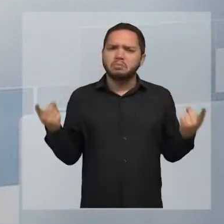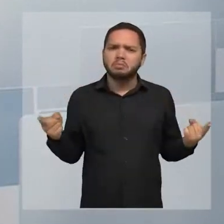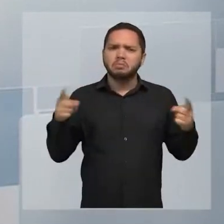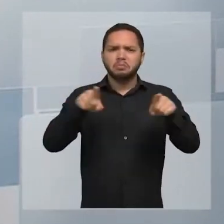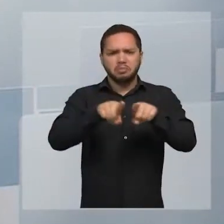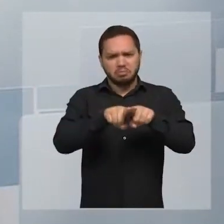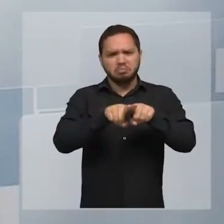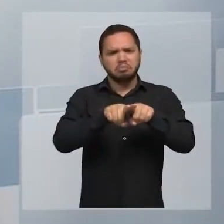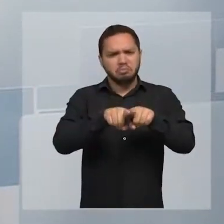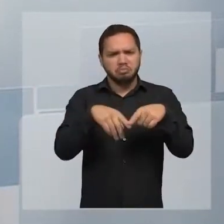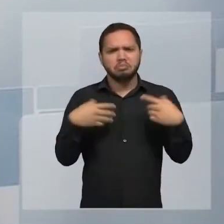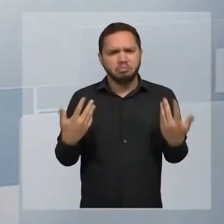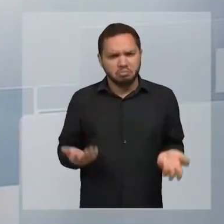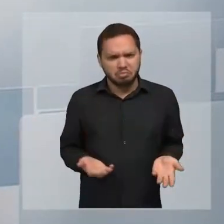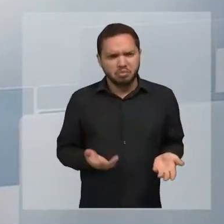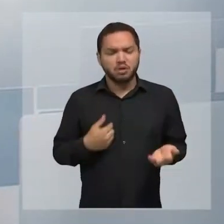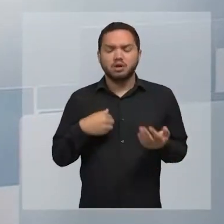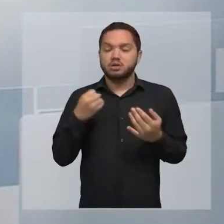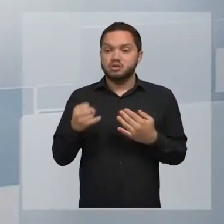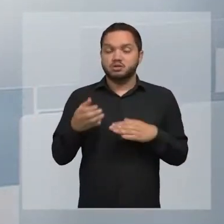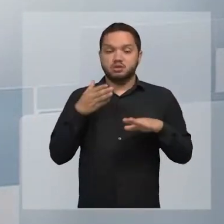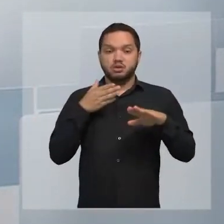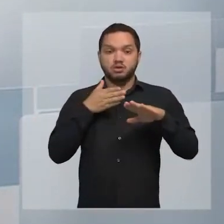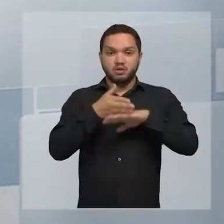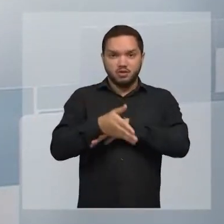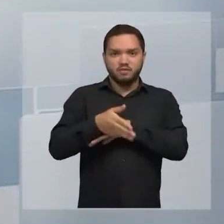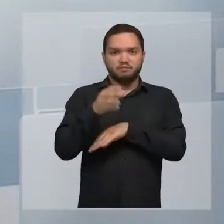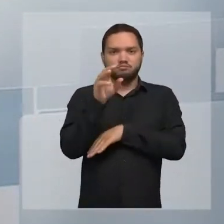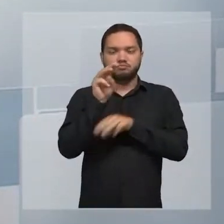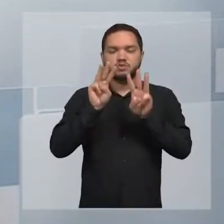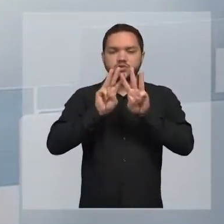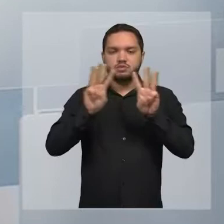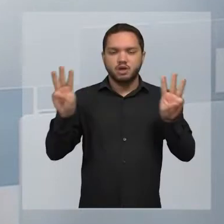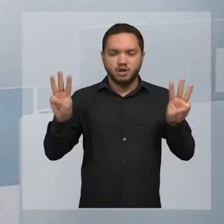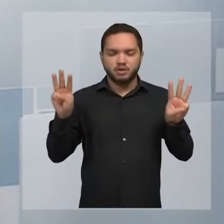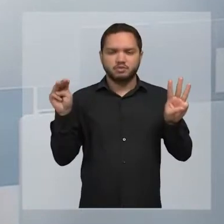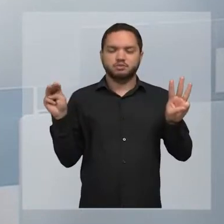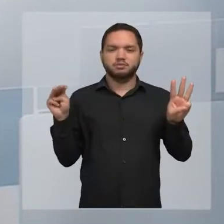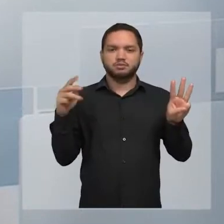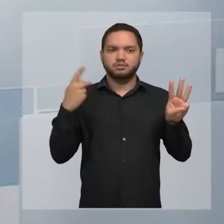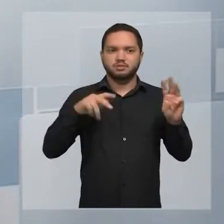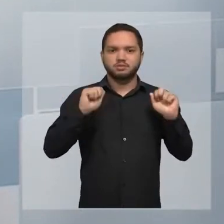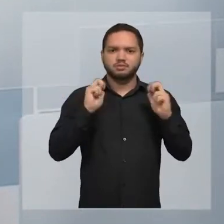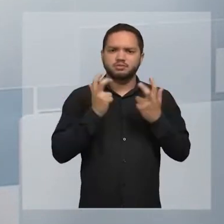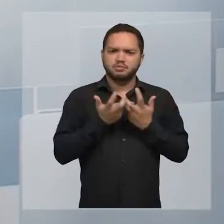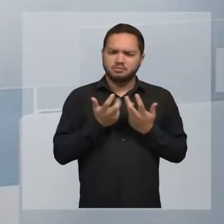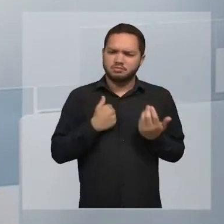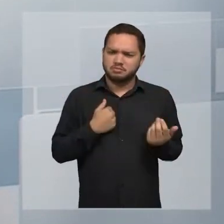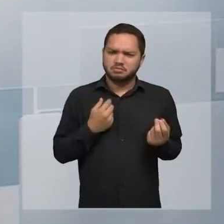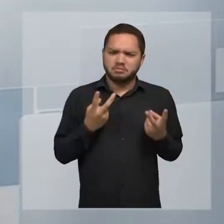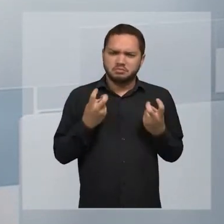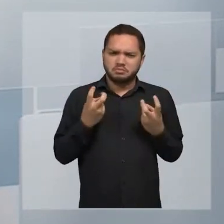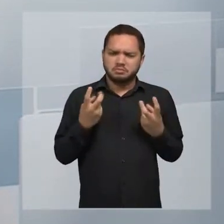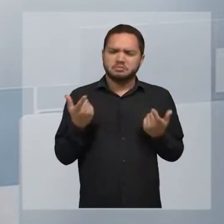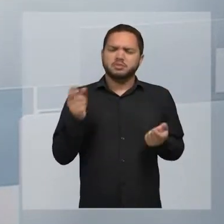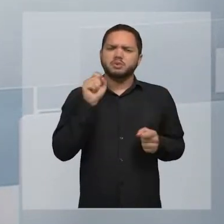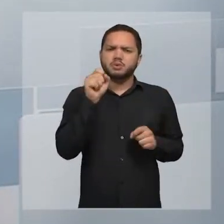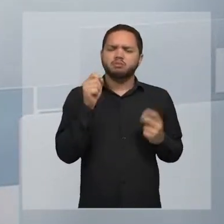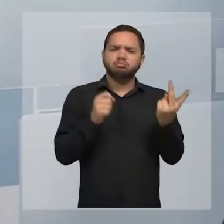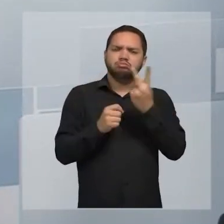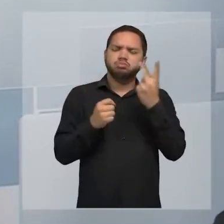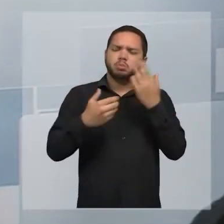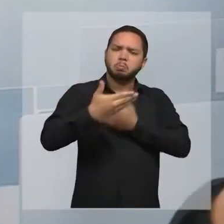né? Literalmente, quando a gente adentra as páginas da Câmara Municipal de Fortaleza, a